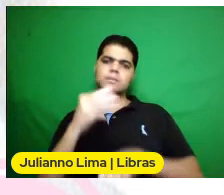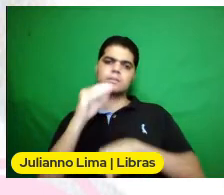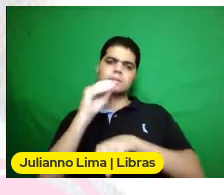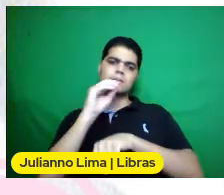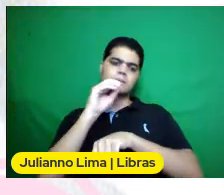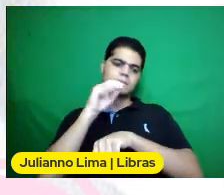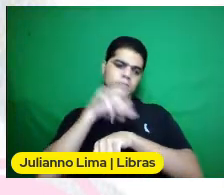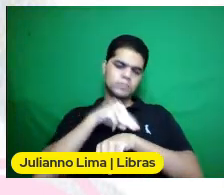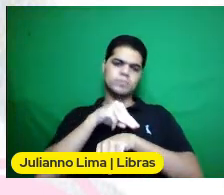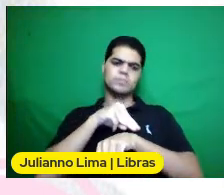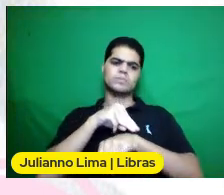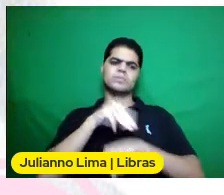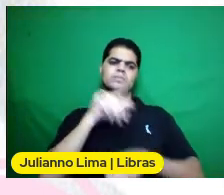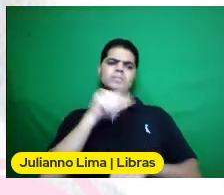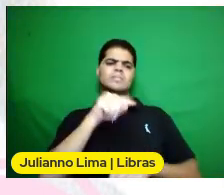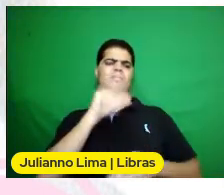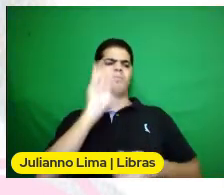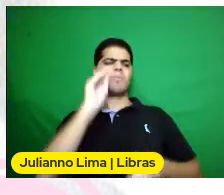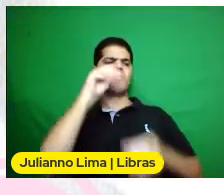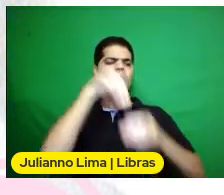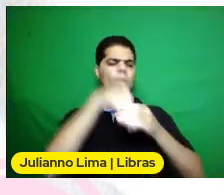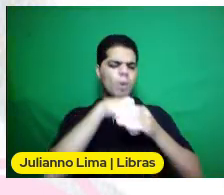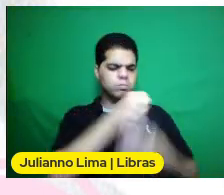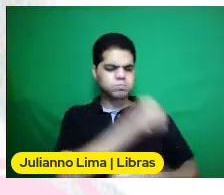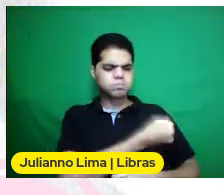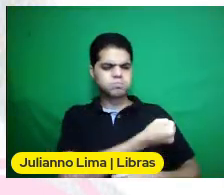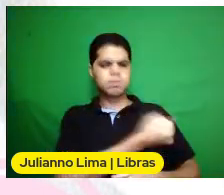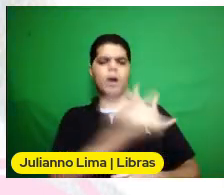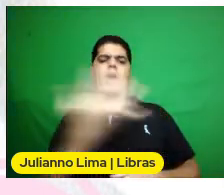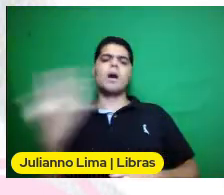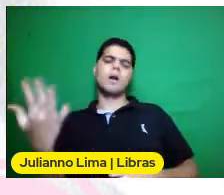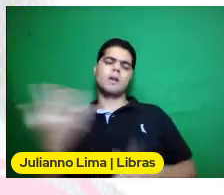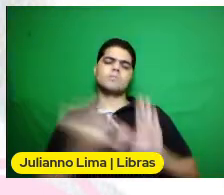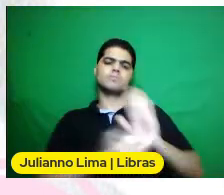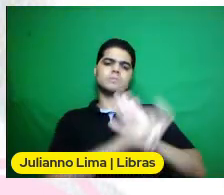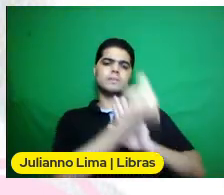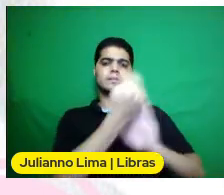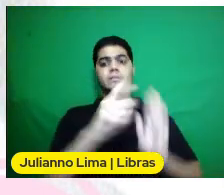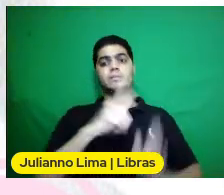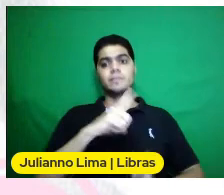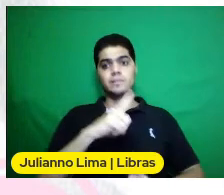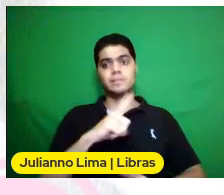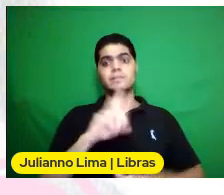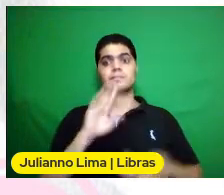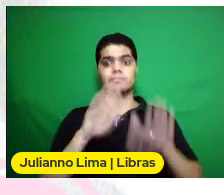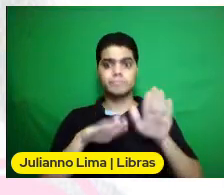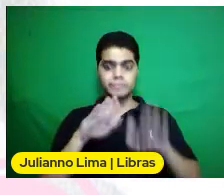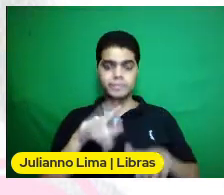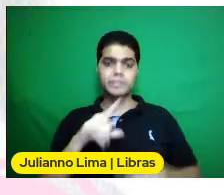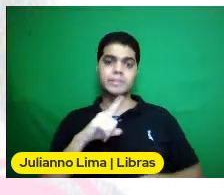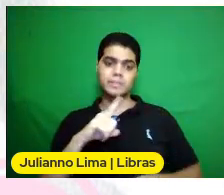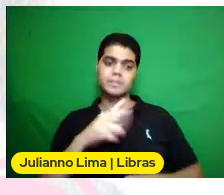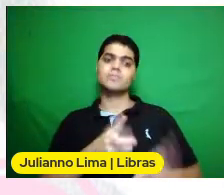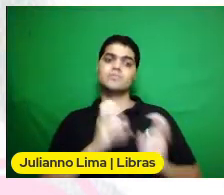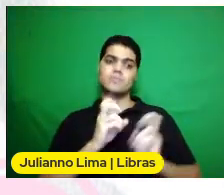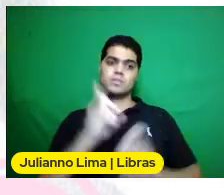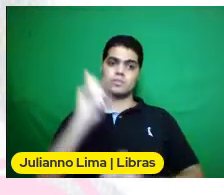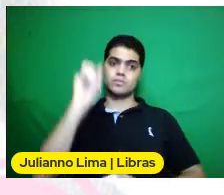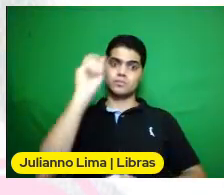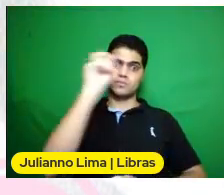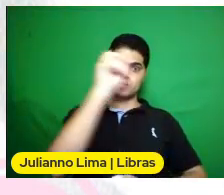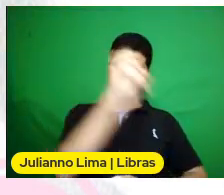desenhos tem no todo o filme. Então a gente teve que criar, dentro da dificuldade,